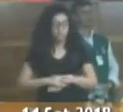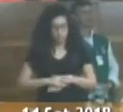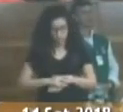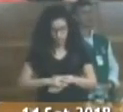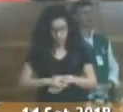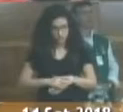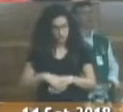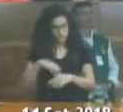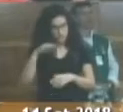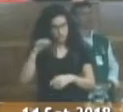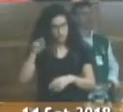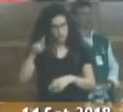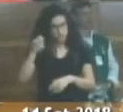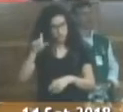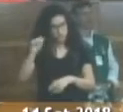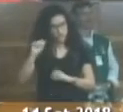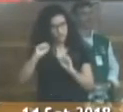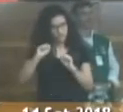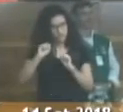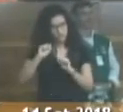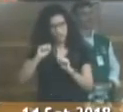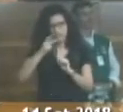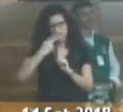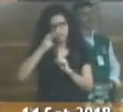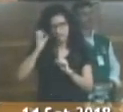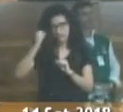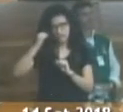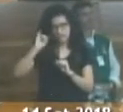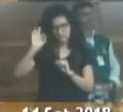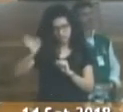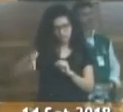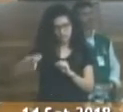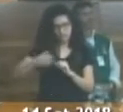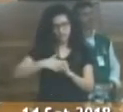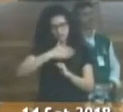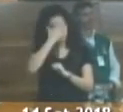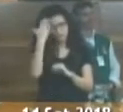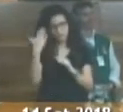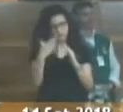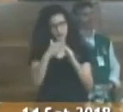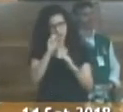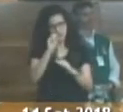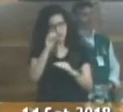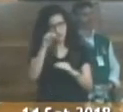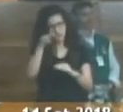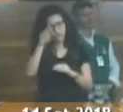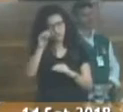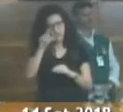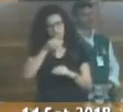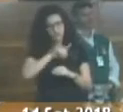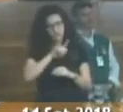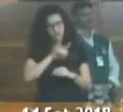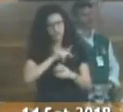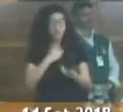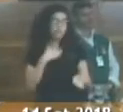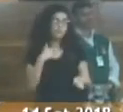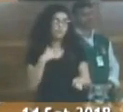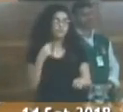A Marcela pode até me confirmar, os moradores do Sono, têm